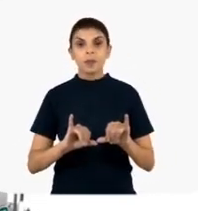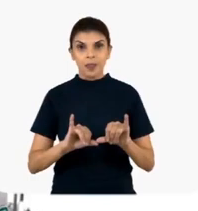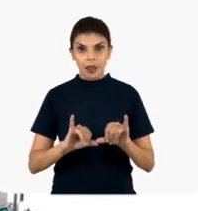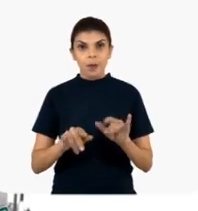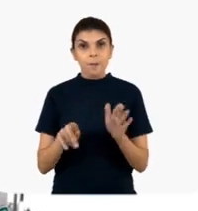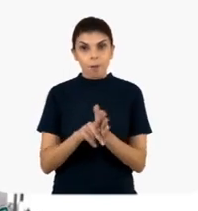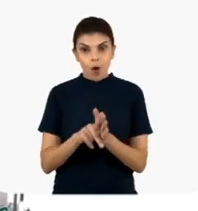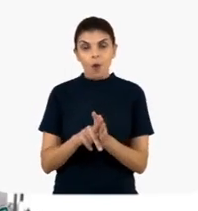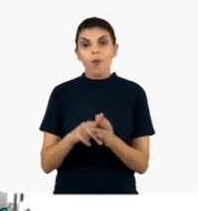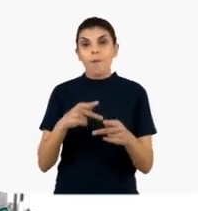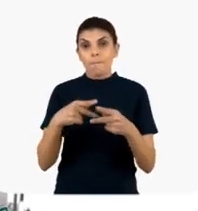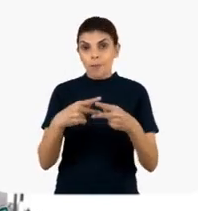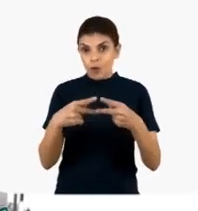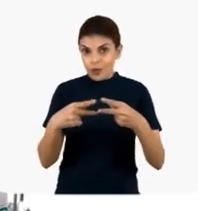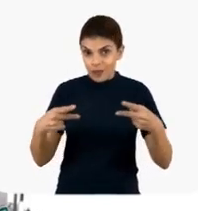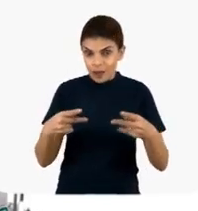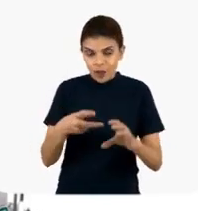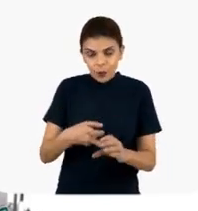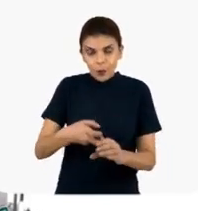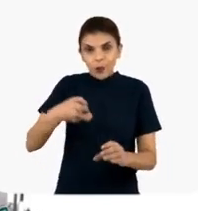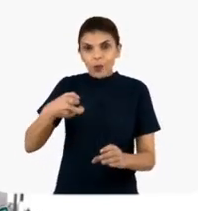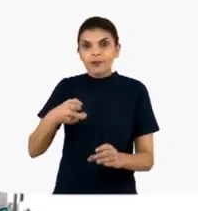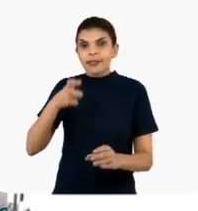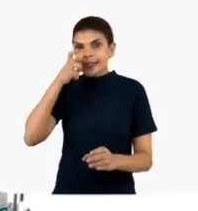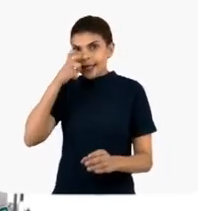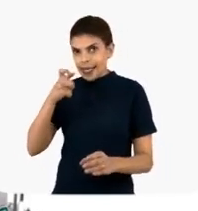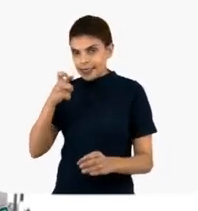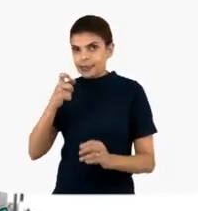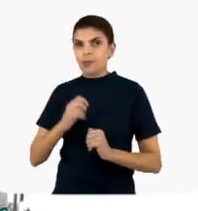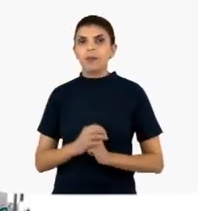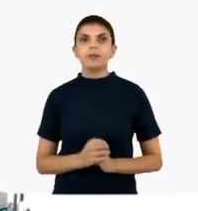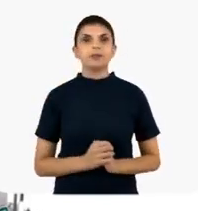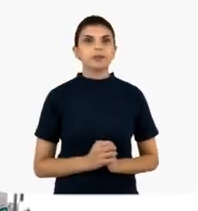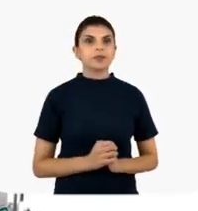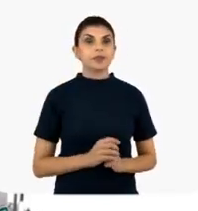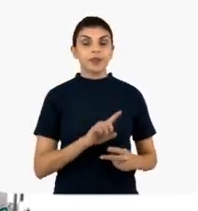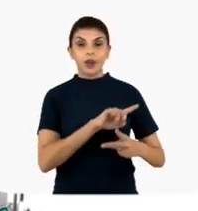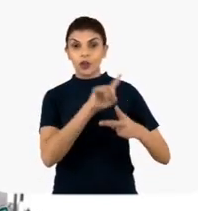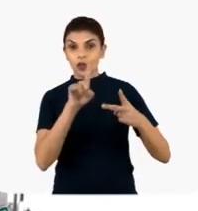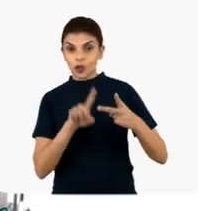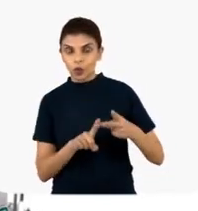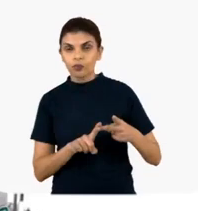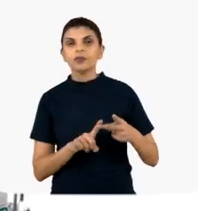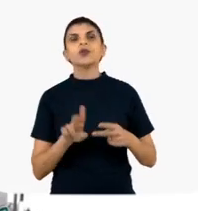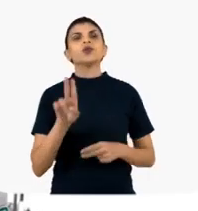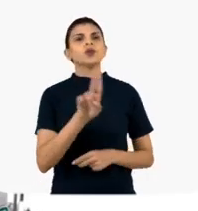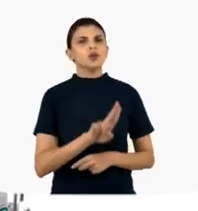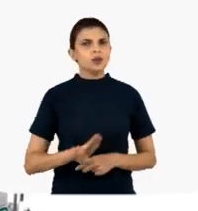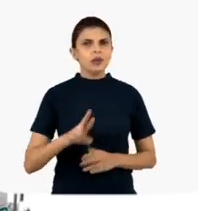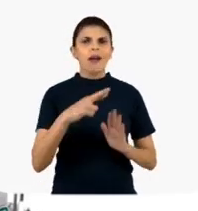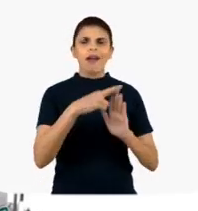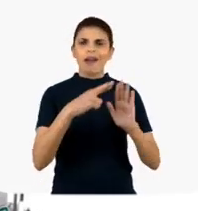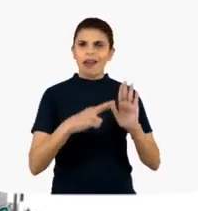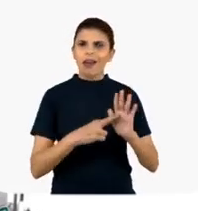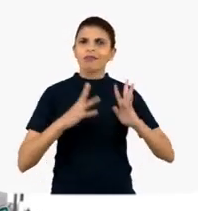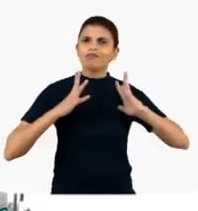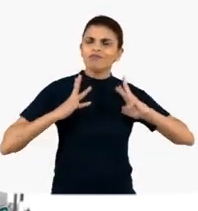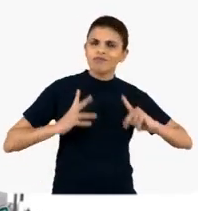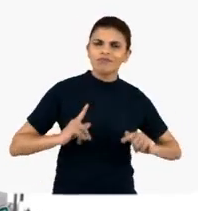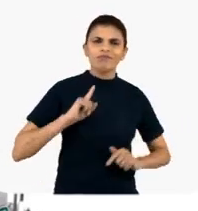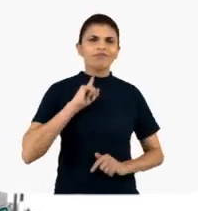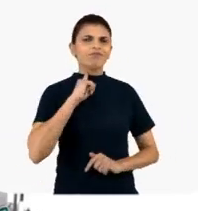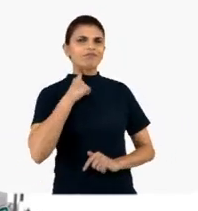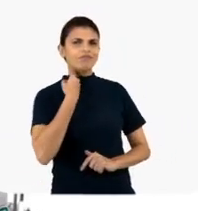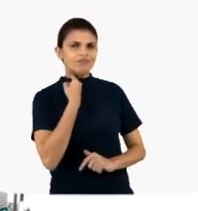bioquímicas da minha proteína ou produto de interesse. Dois, primeiramente precisamos separar as